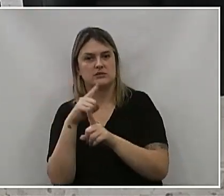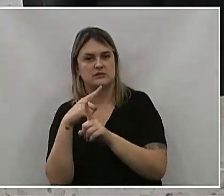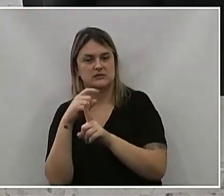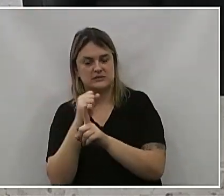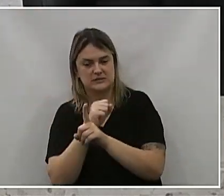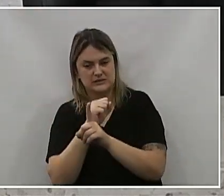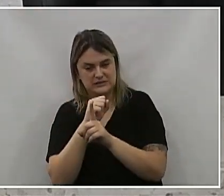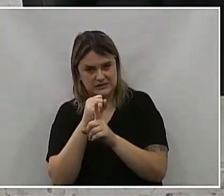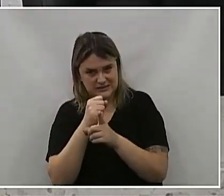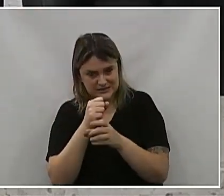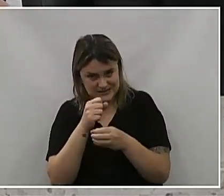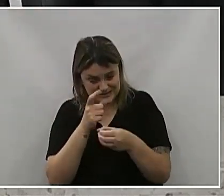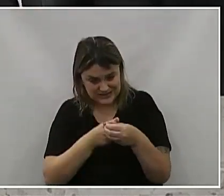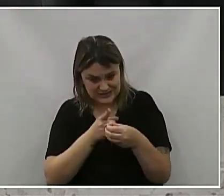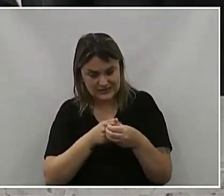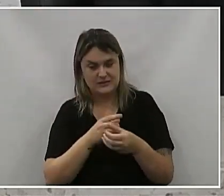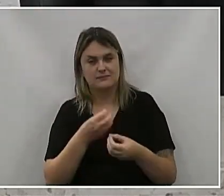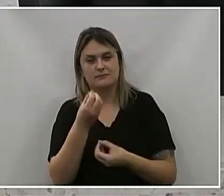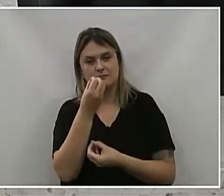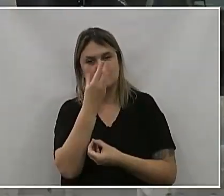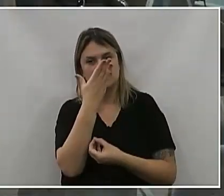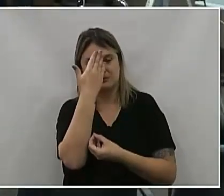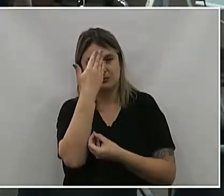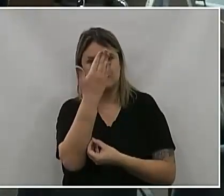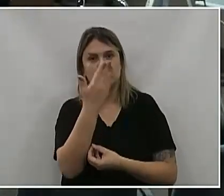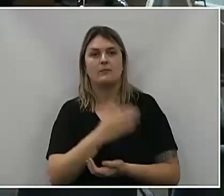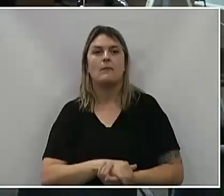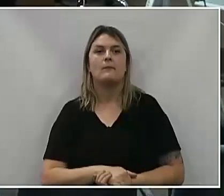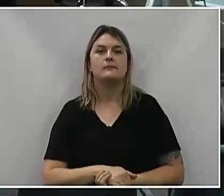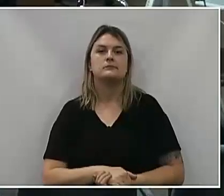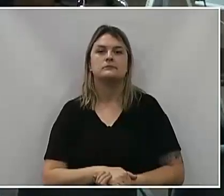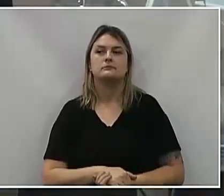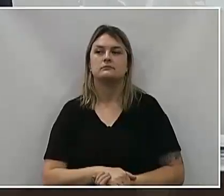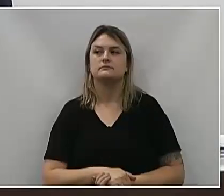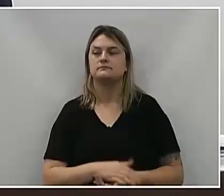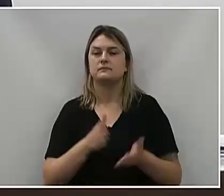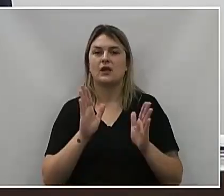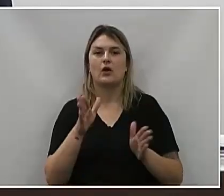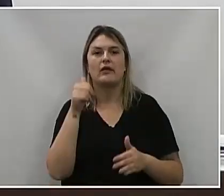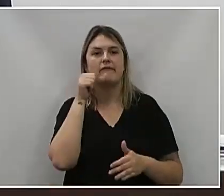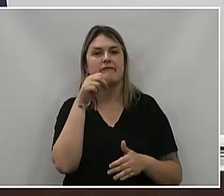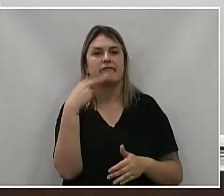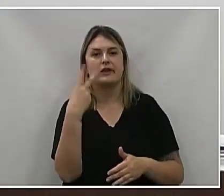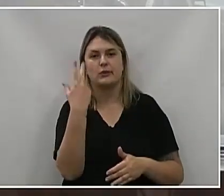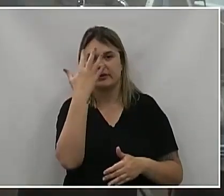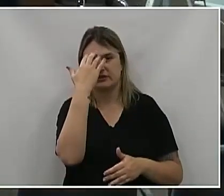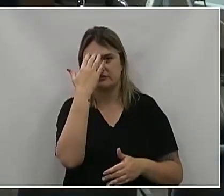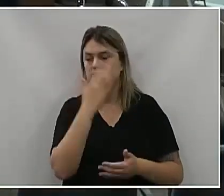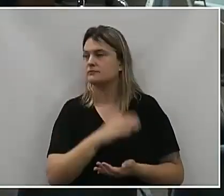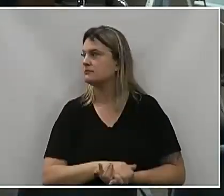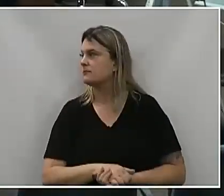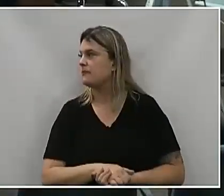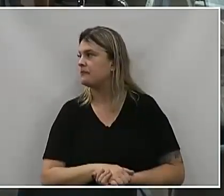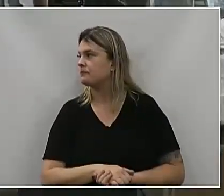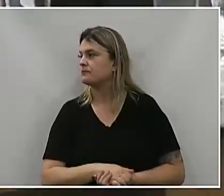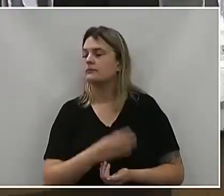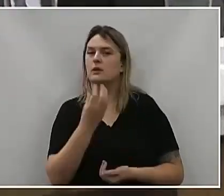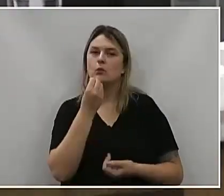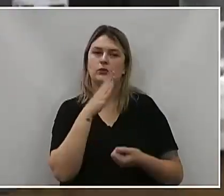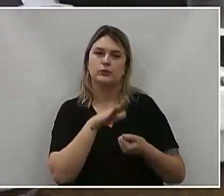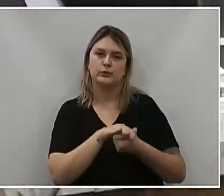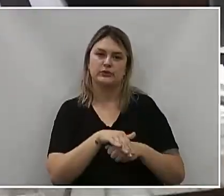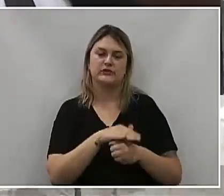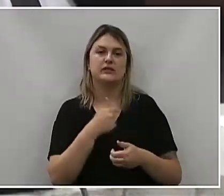redor. Muito obrigado, senhor presidente. Uma boa noite. Com a palavra, a vereadora Thaís Biberba. Boa